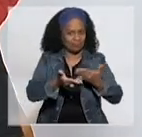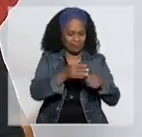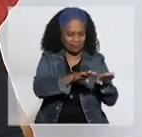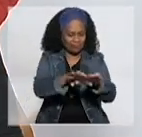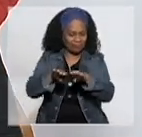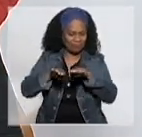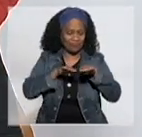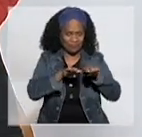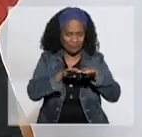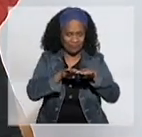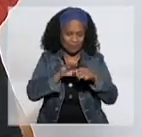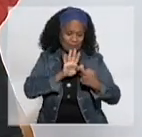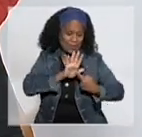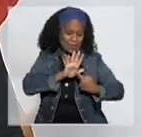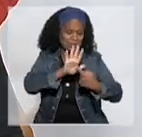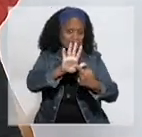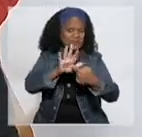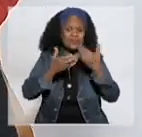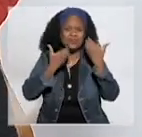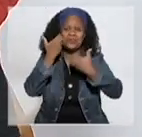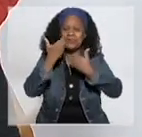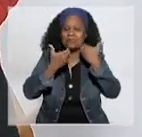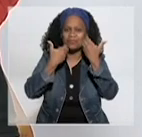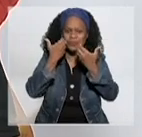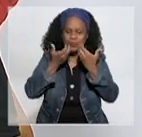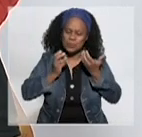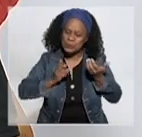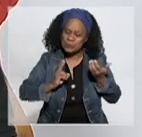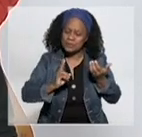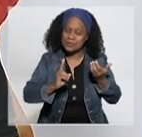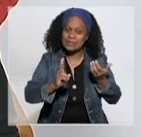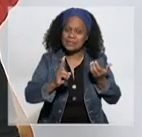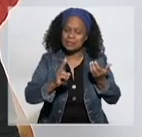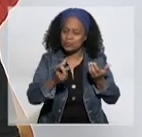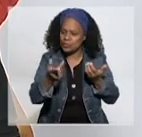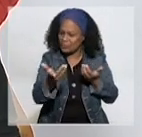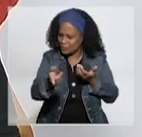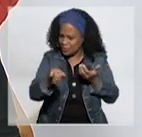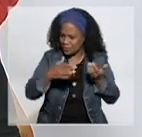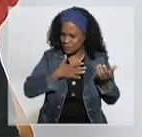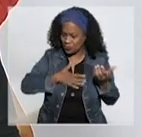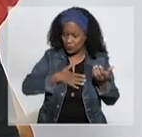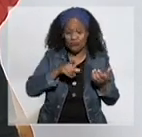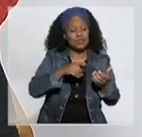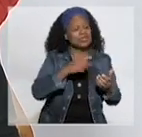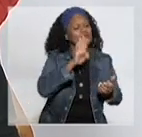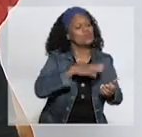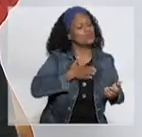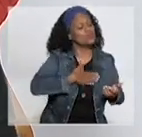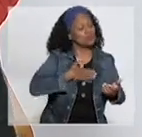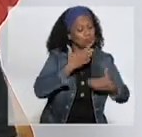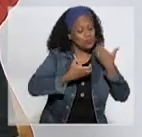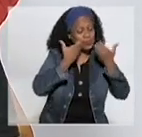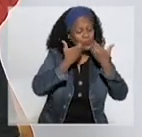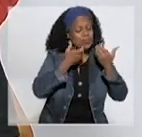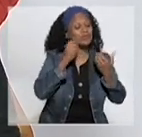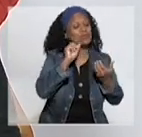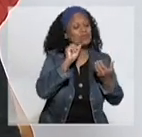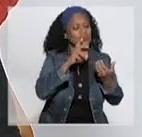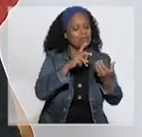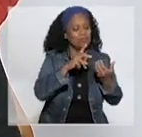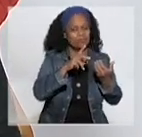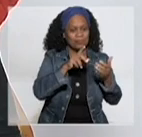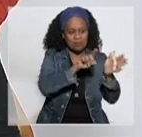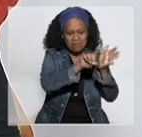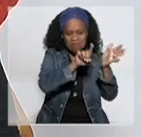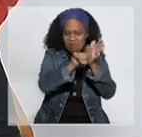entendeu? E a gente apresenta a música para eles sempre com uma coisa que eles gostam. Ah, eu gosto de tal música, eu apresento uma musiquinha